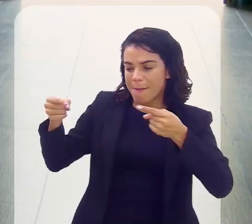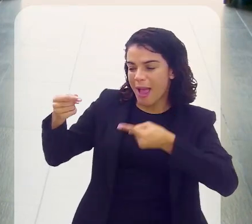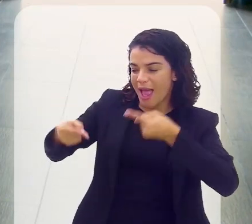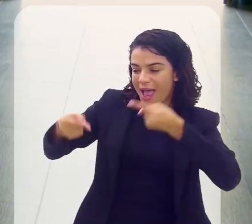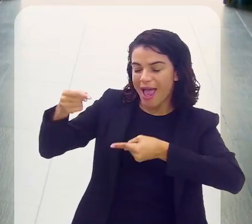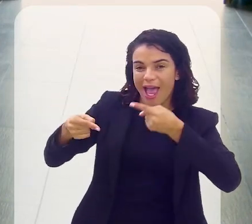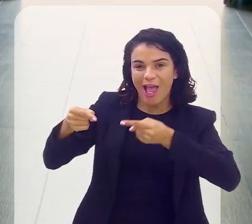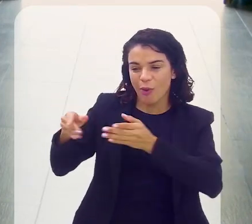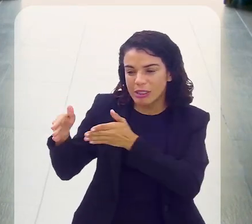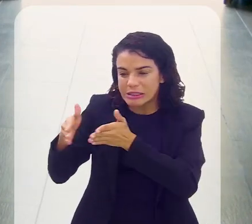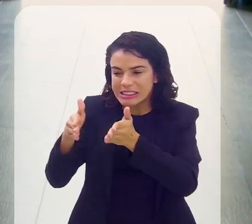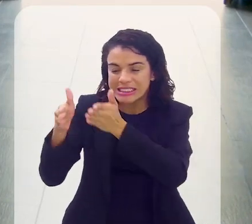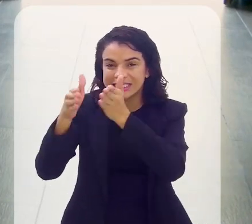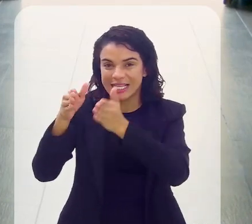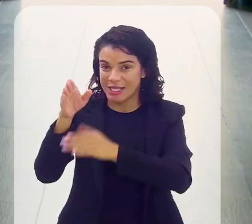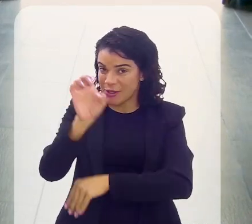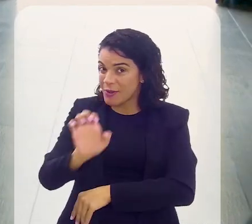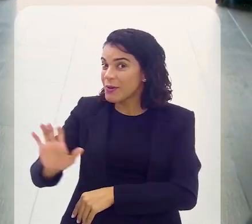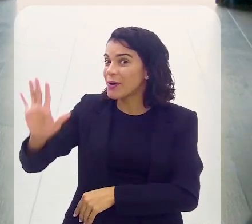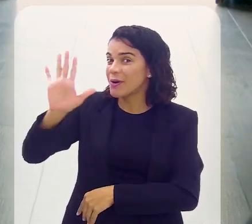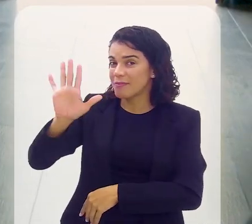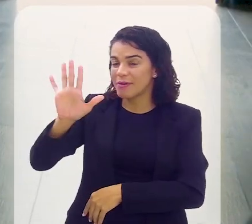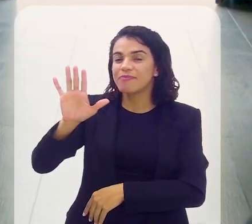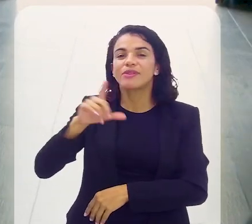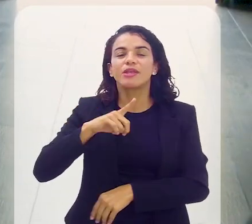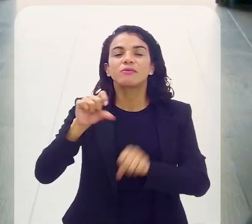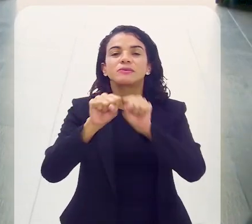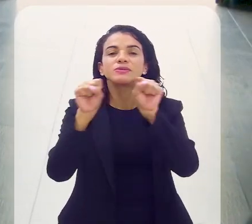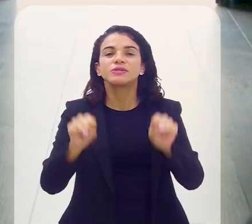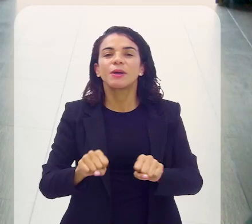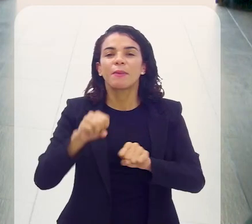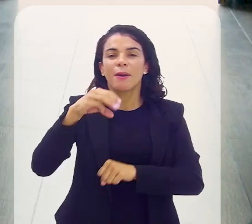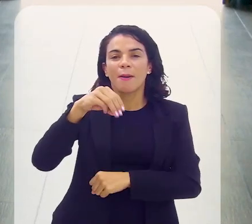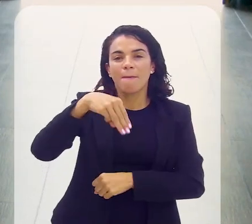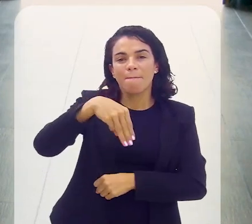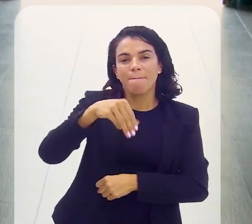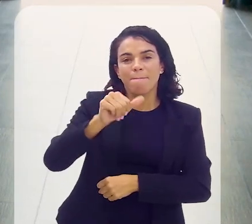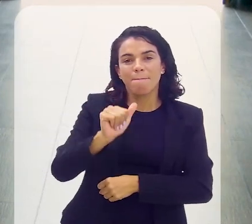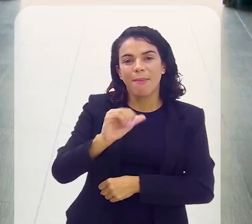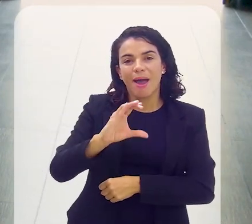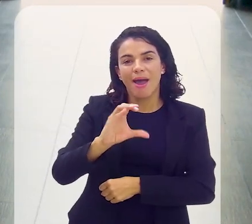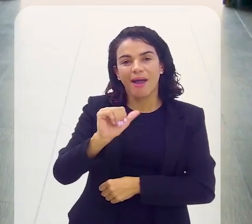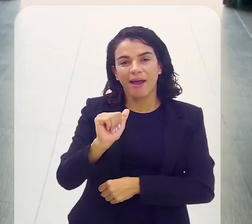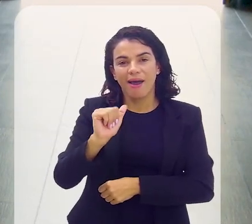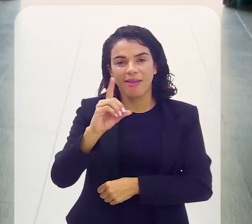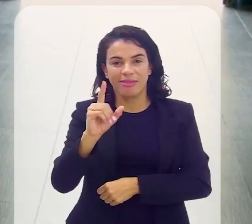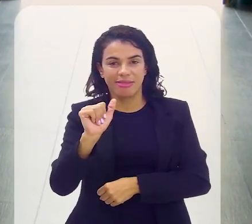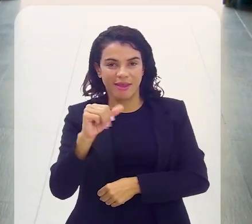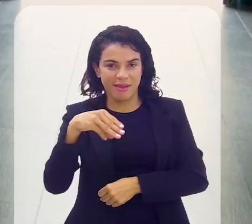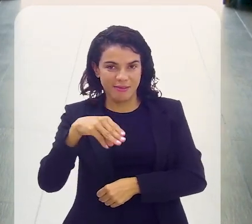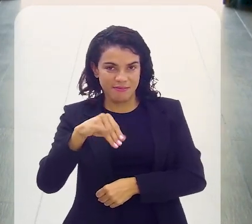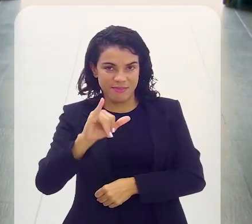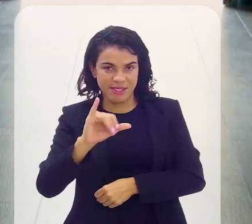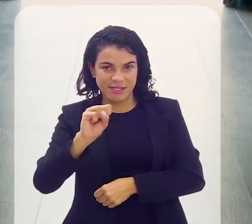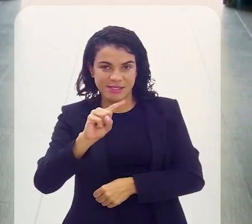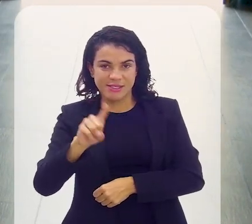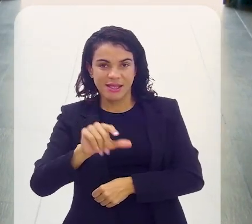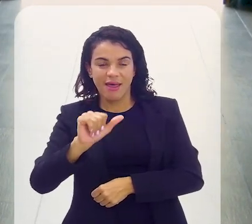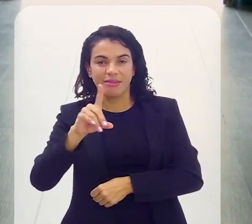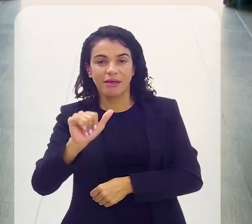Europa. A nossa estrada concorria com as grandes estradas europeias. Nela foi utilizado o sistema chamado macadam, ou seja, a estrada